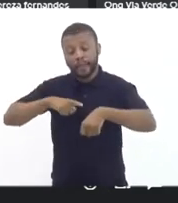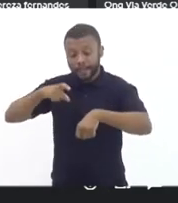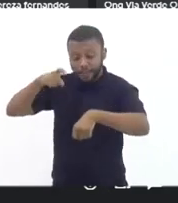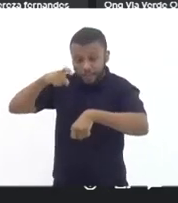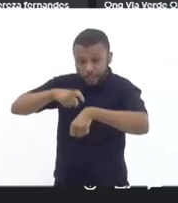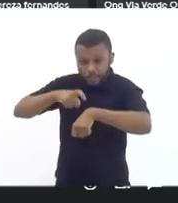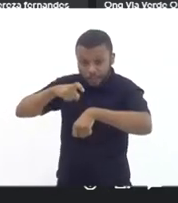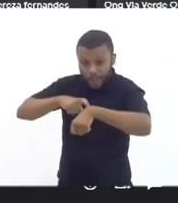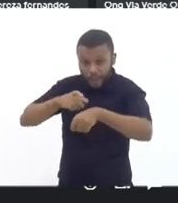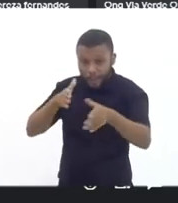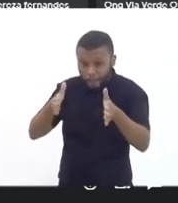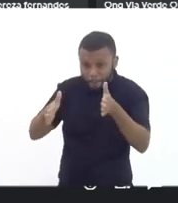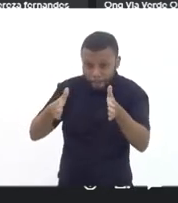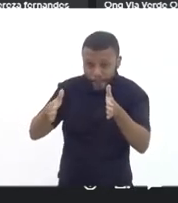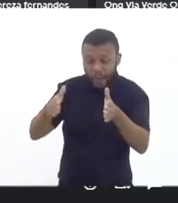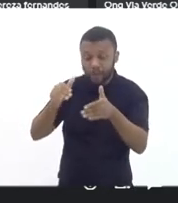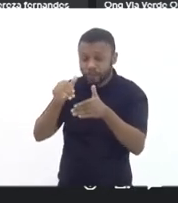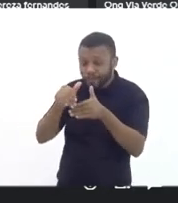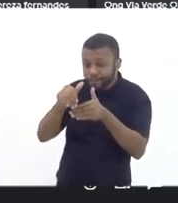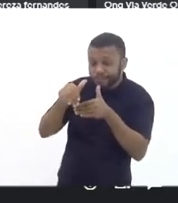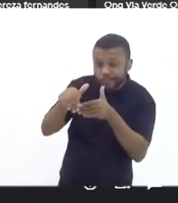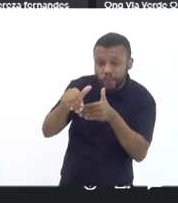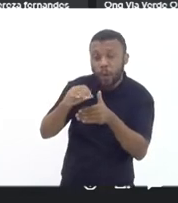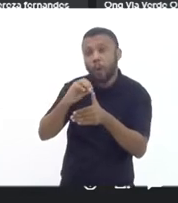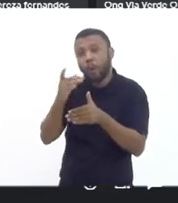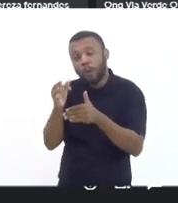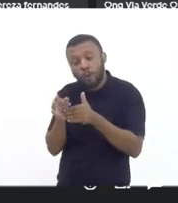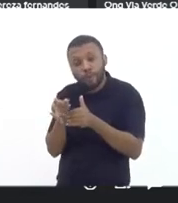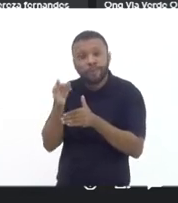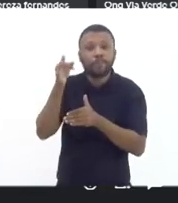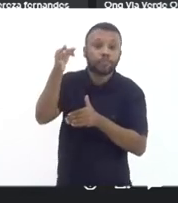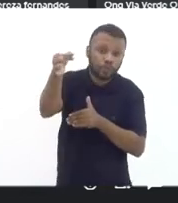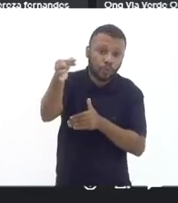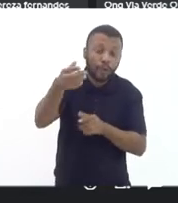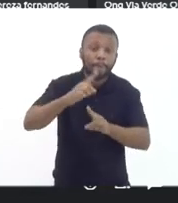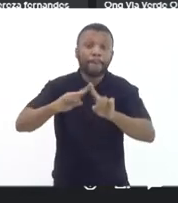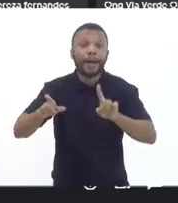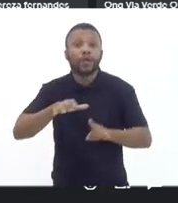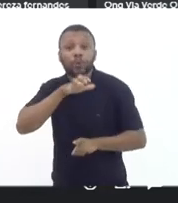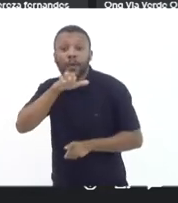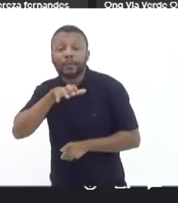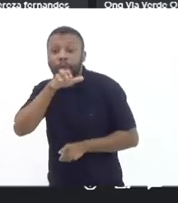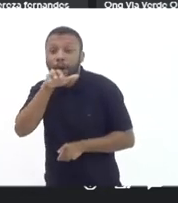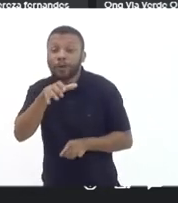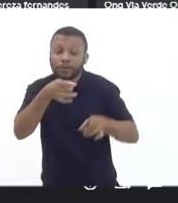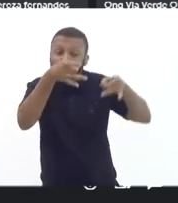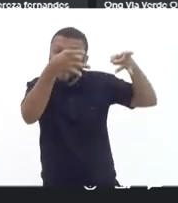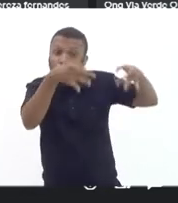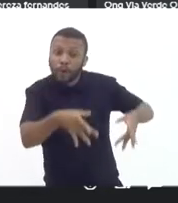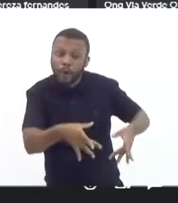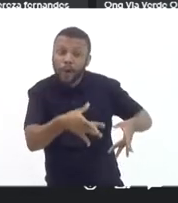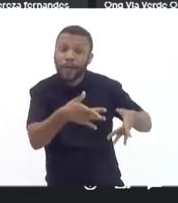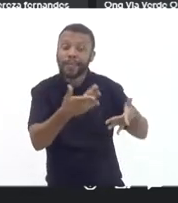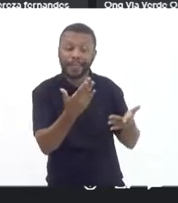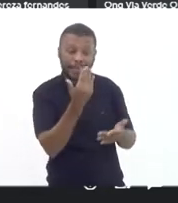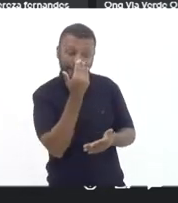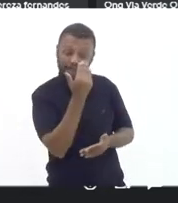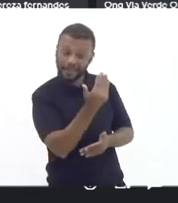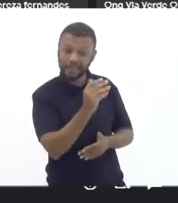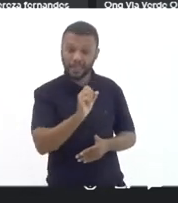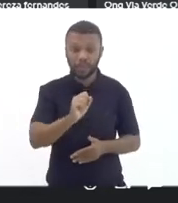educação começa agora, mas o animal que está sendo abandonado na porta da suípa precisa de respaldo hoje. O animal atropelado